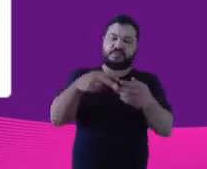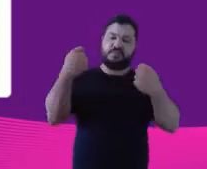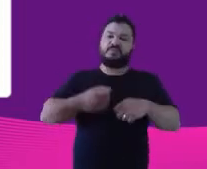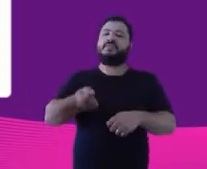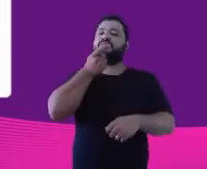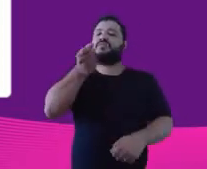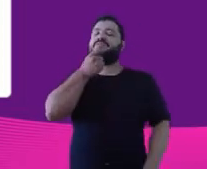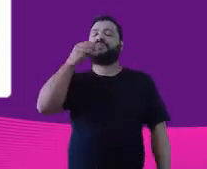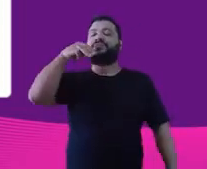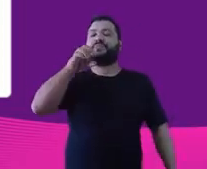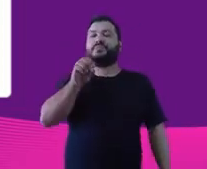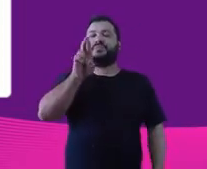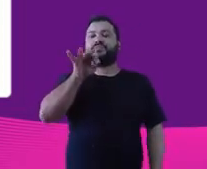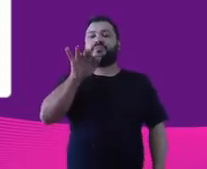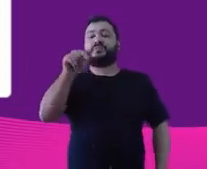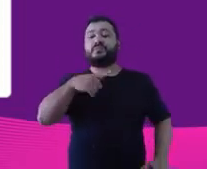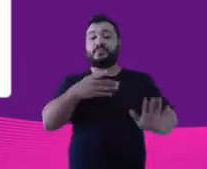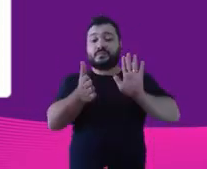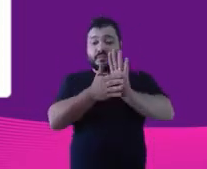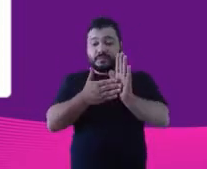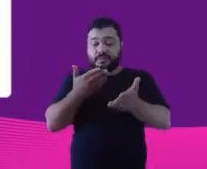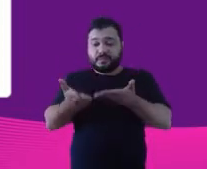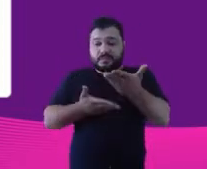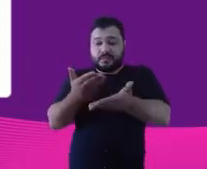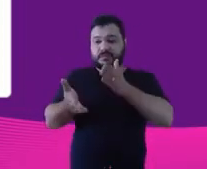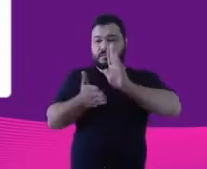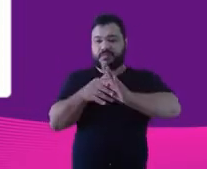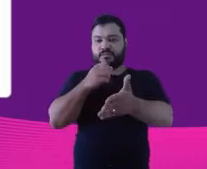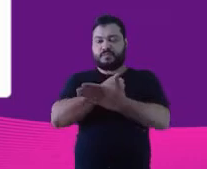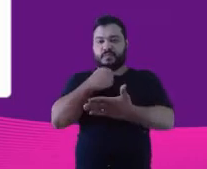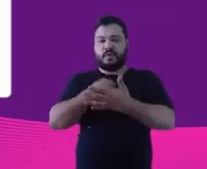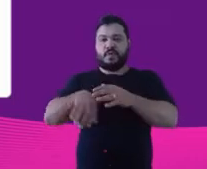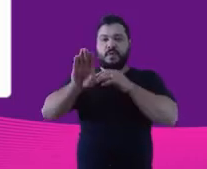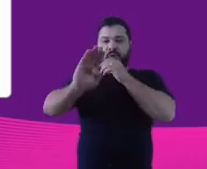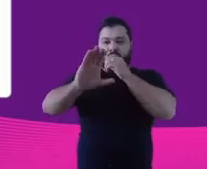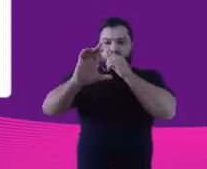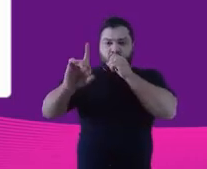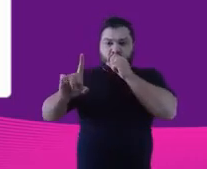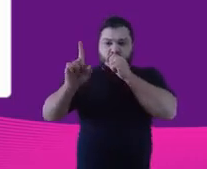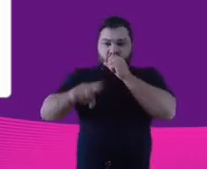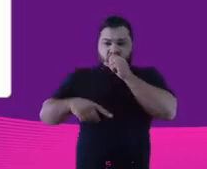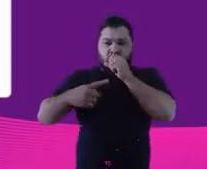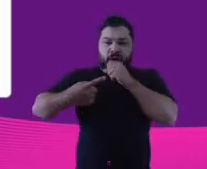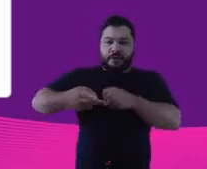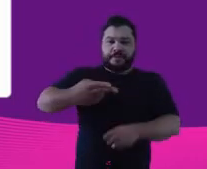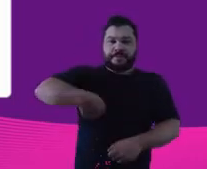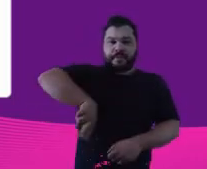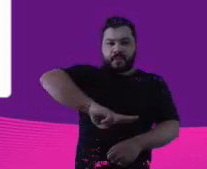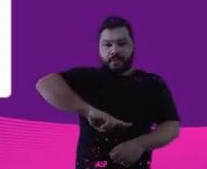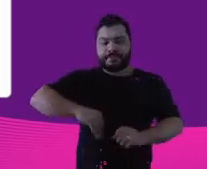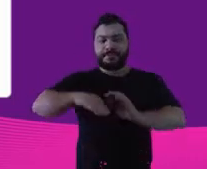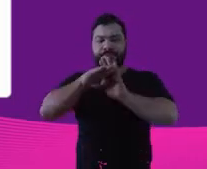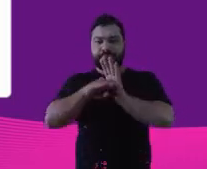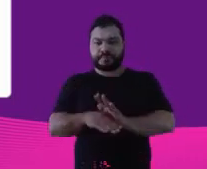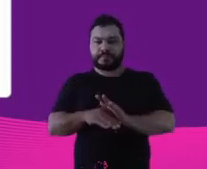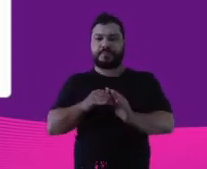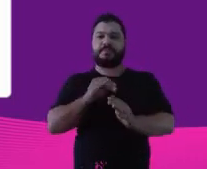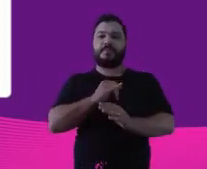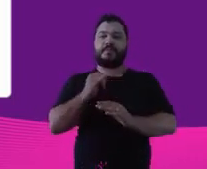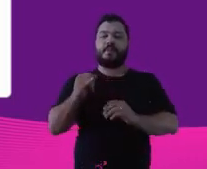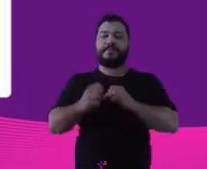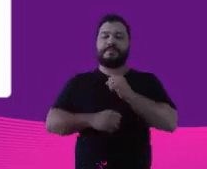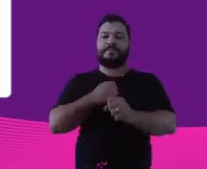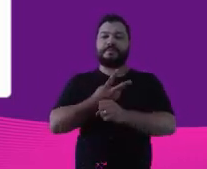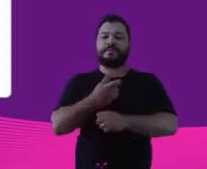aí o tratamento proposto na época foi o protocolo BCD, que era o nosso protocolo institucional, em